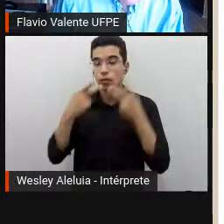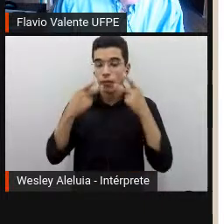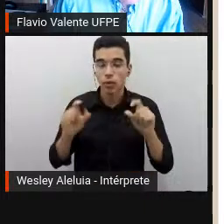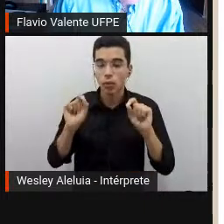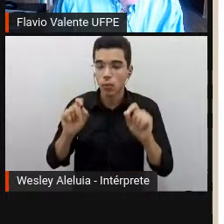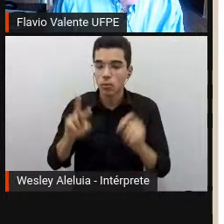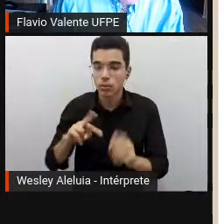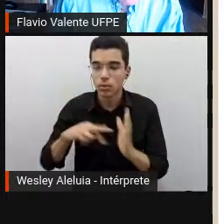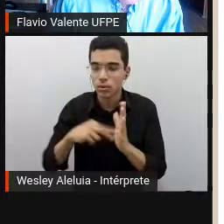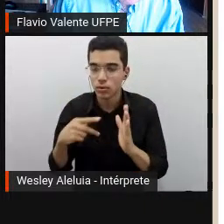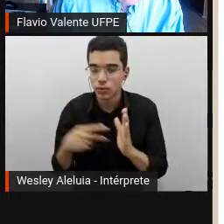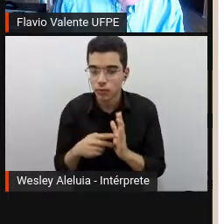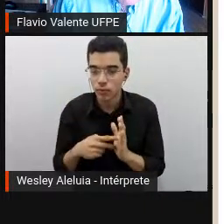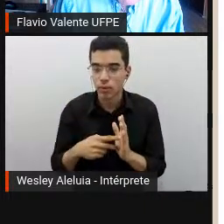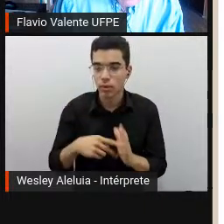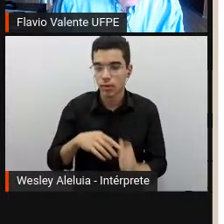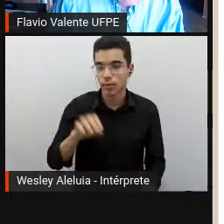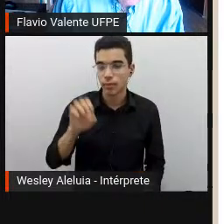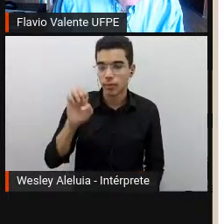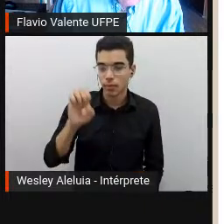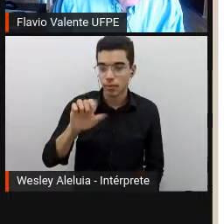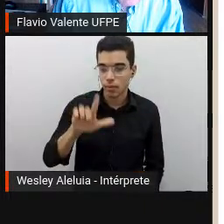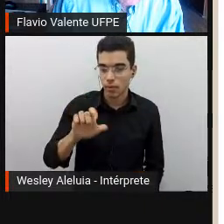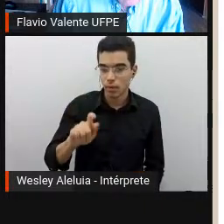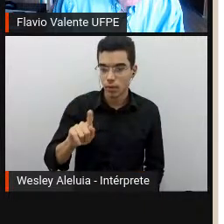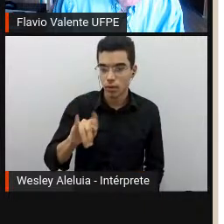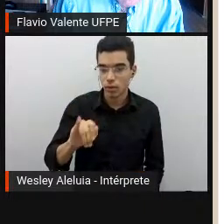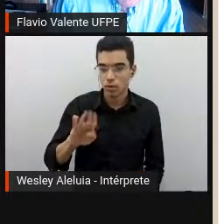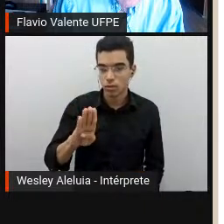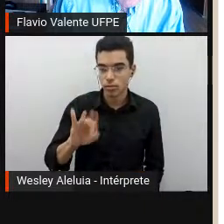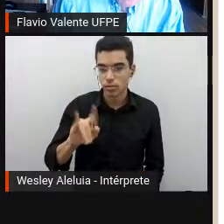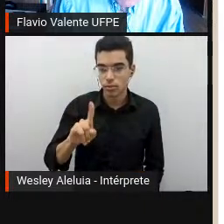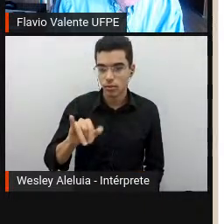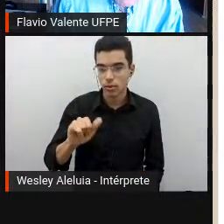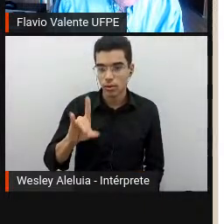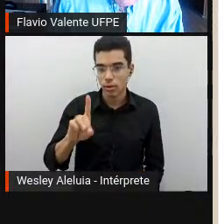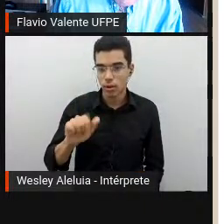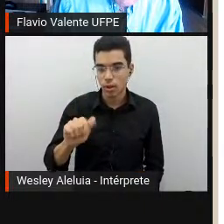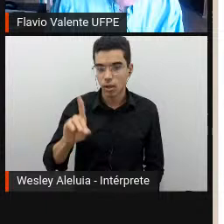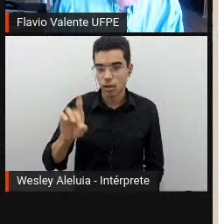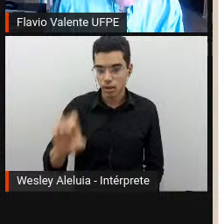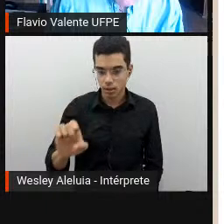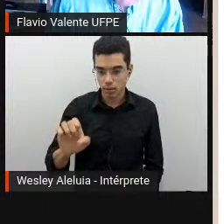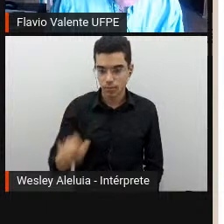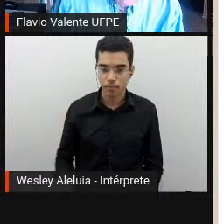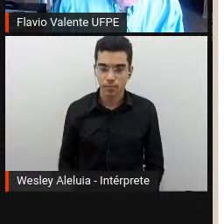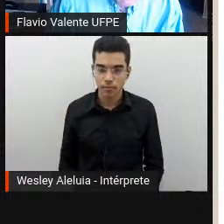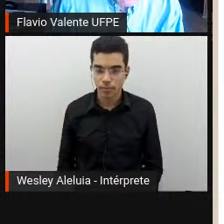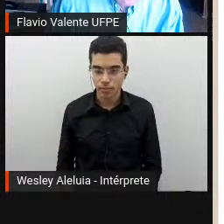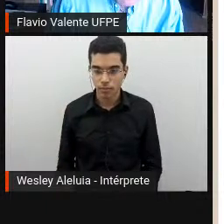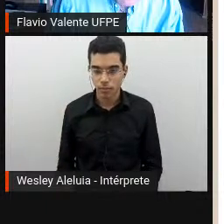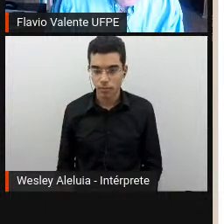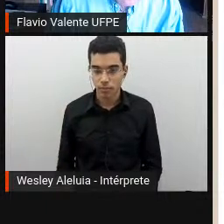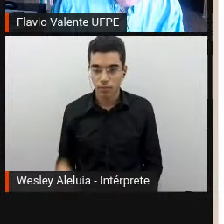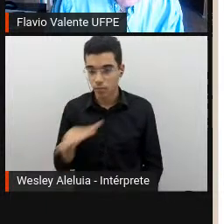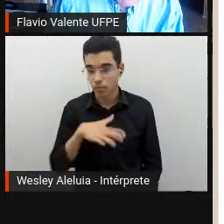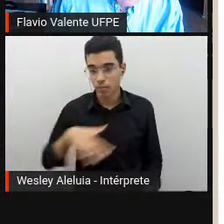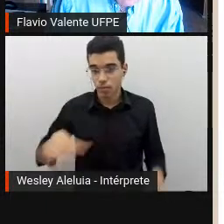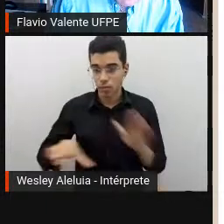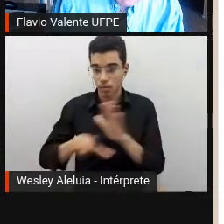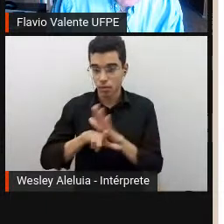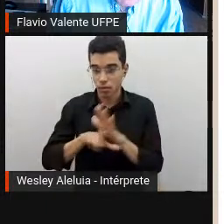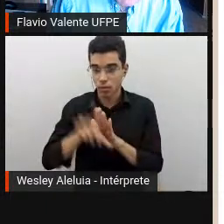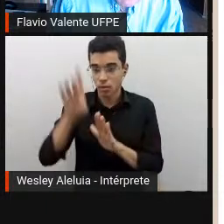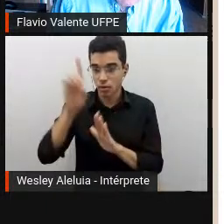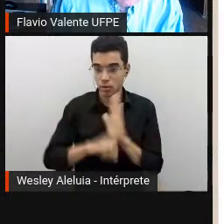é uma palavra que é pouco usada no país ainda, infelizmente. No âmbito da legislação de direitos humanos, as obrigações são sempre, em